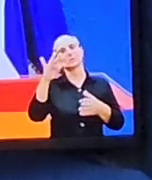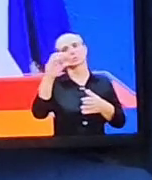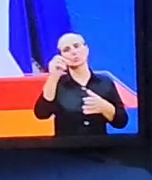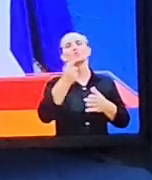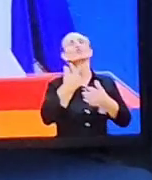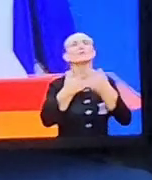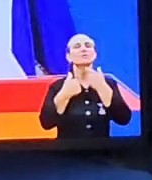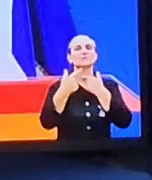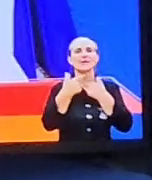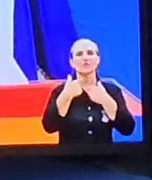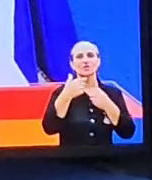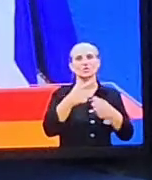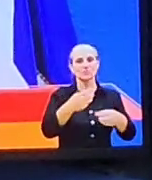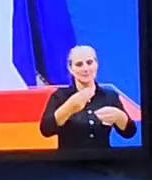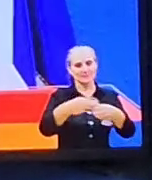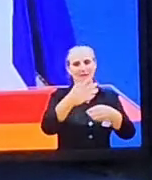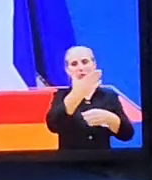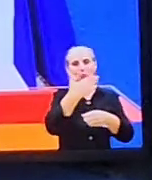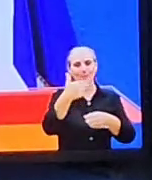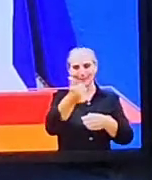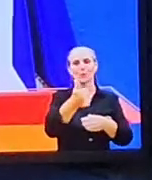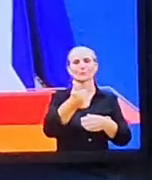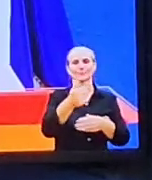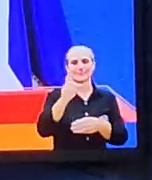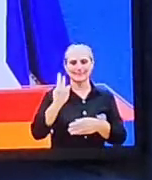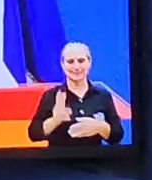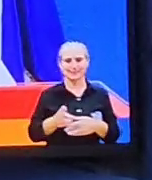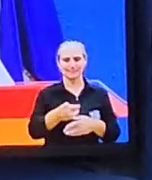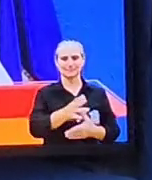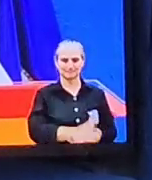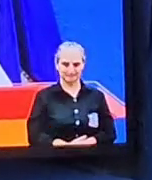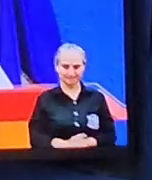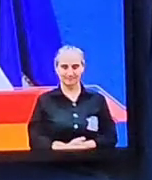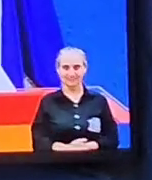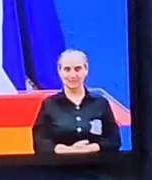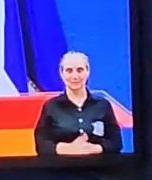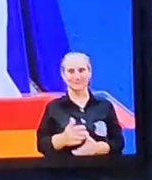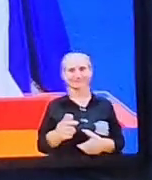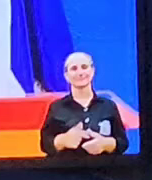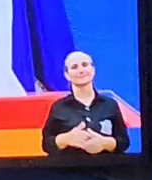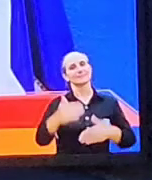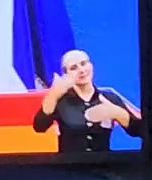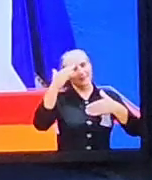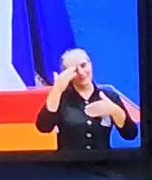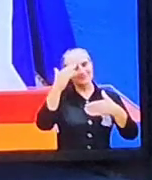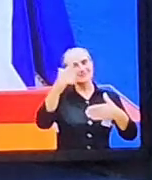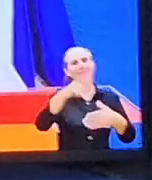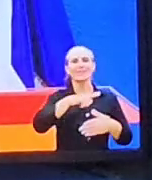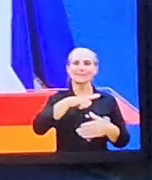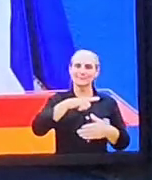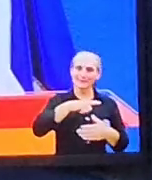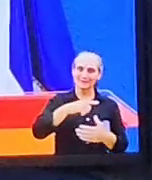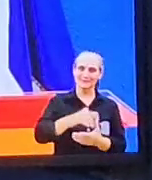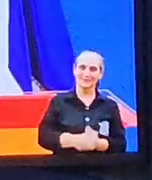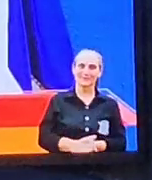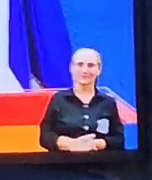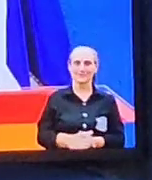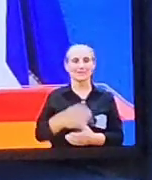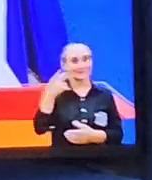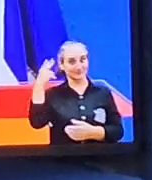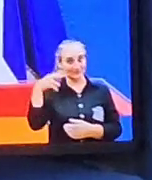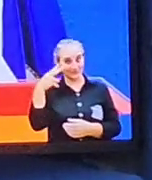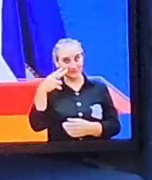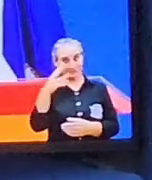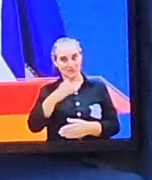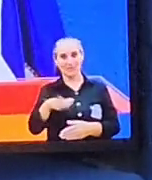vez melhor. Mas, sem dúvida, não posso deixar de agradecer também aos vereadores